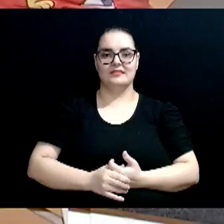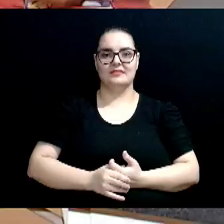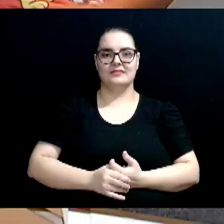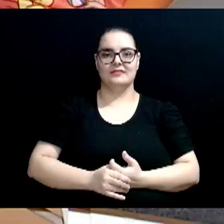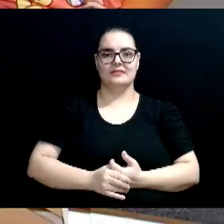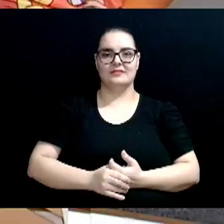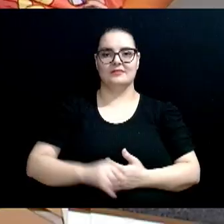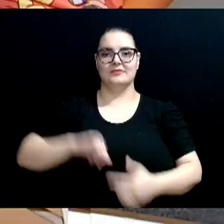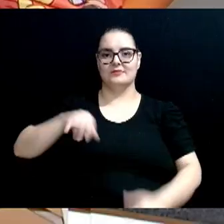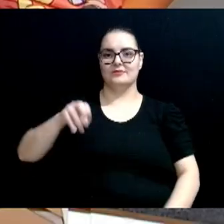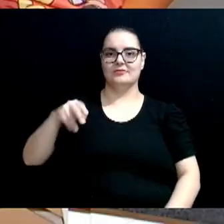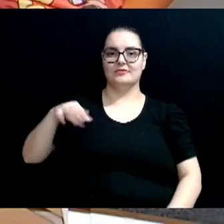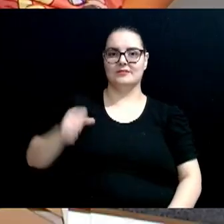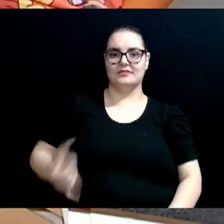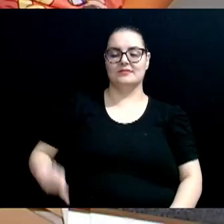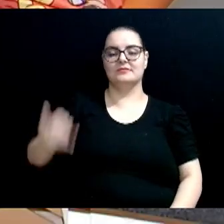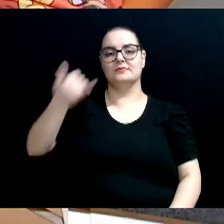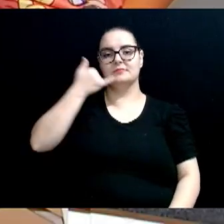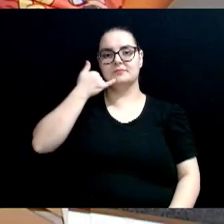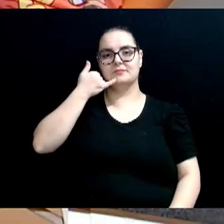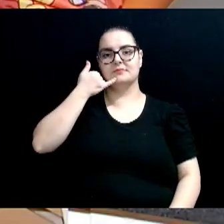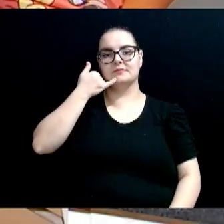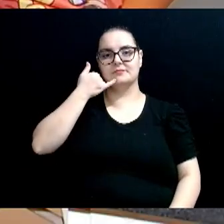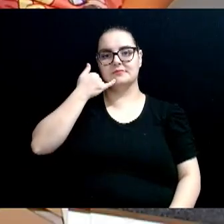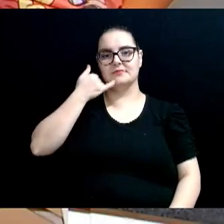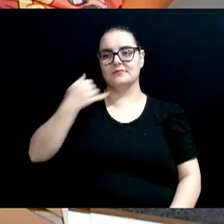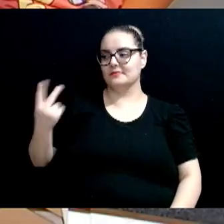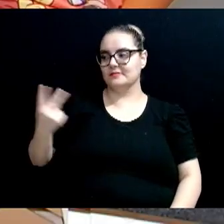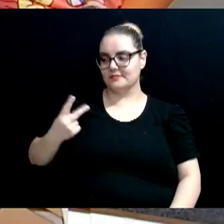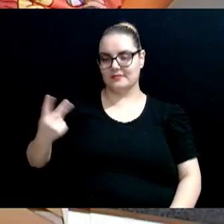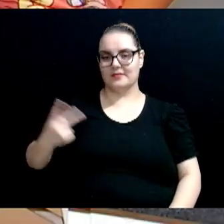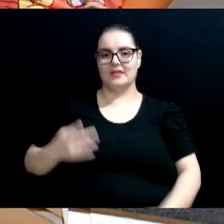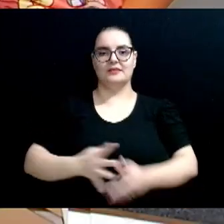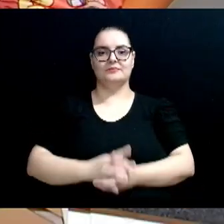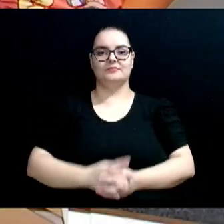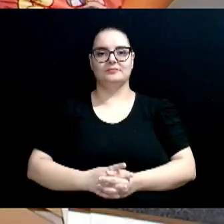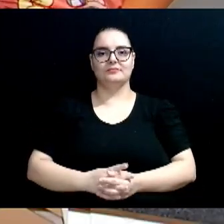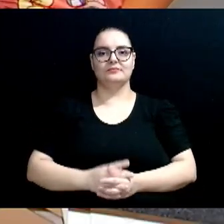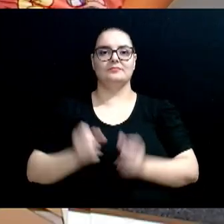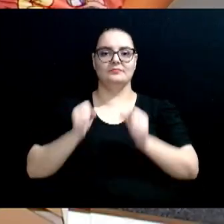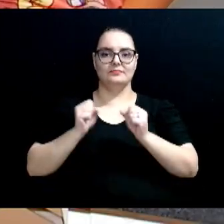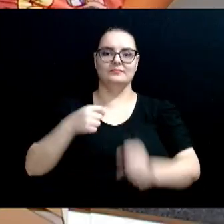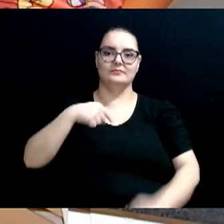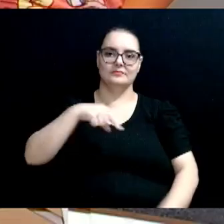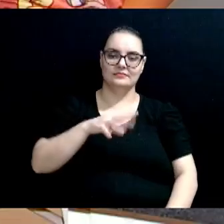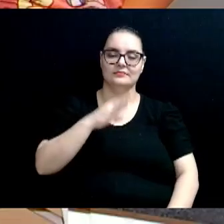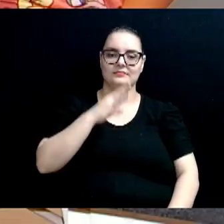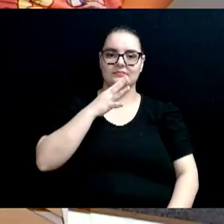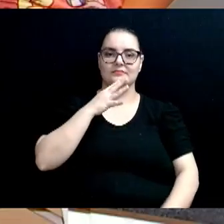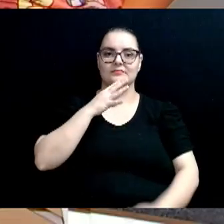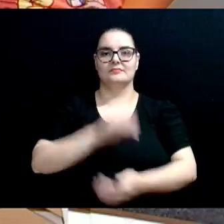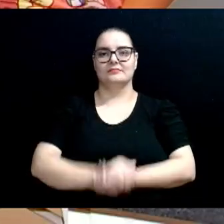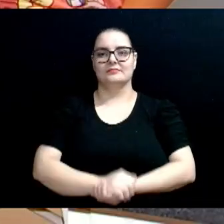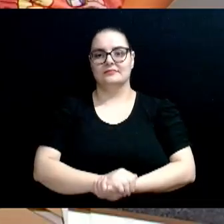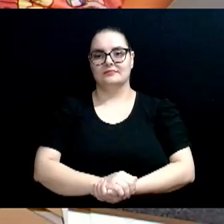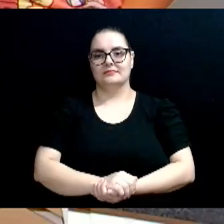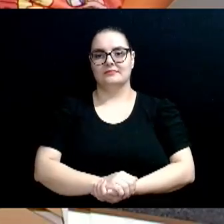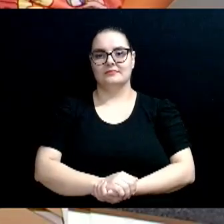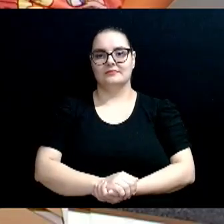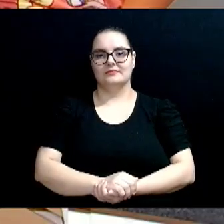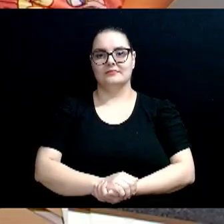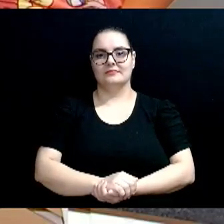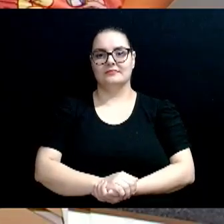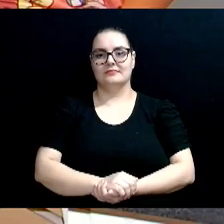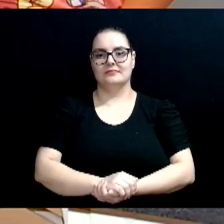recebeu a ligação de que a gente podia ir conhecê-los, né?